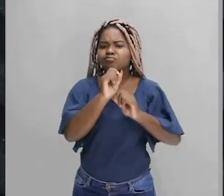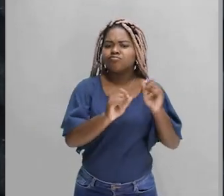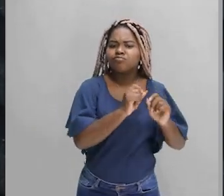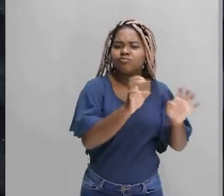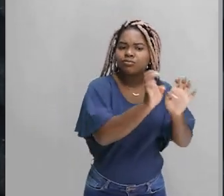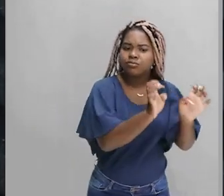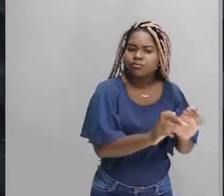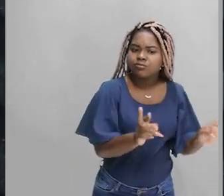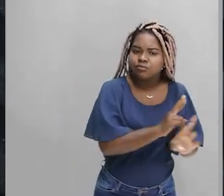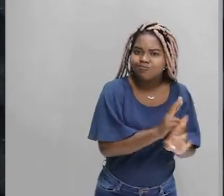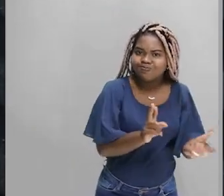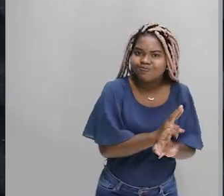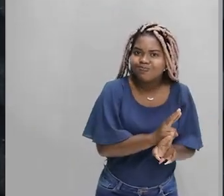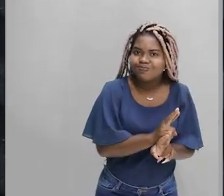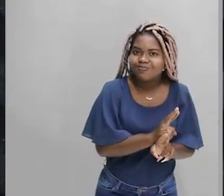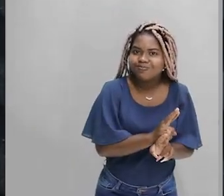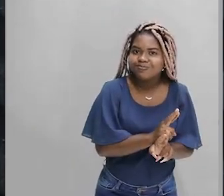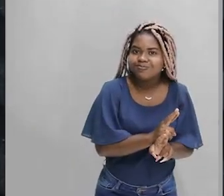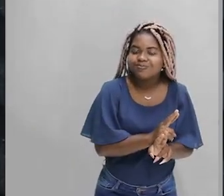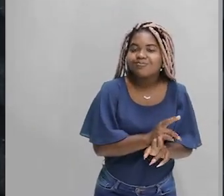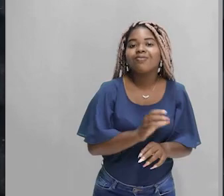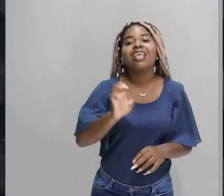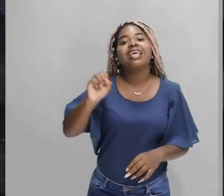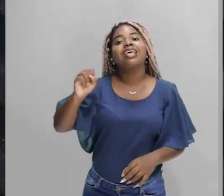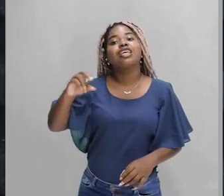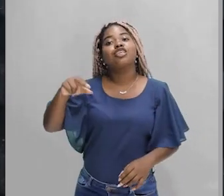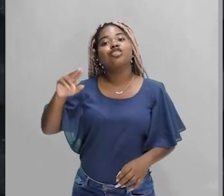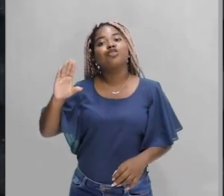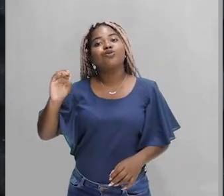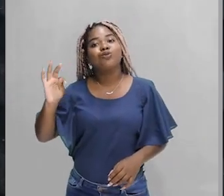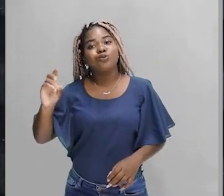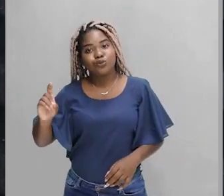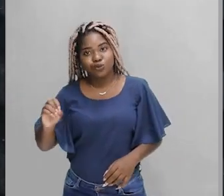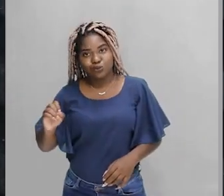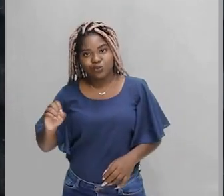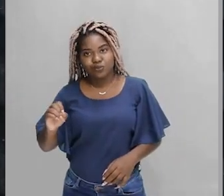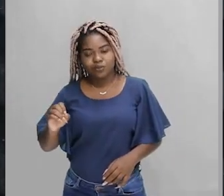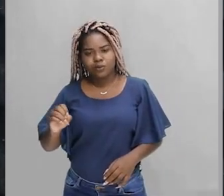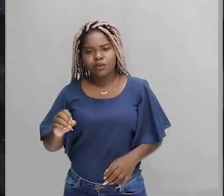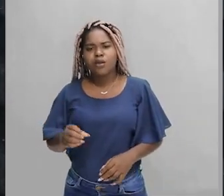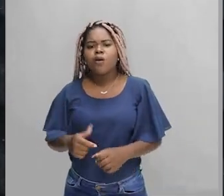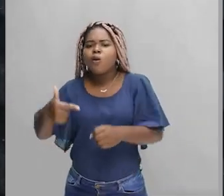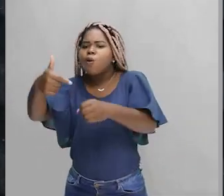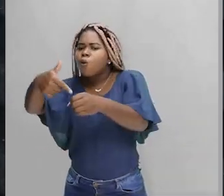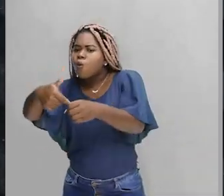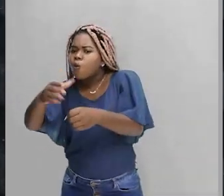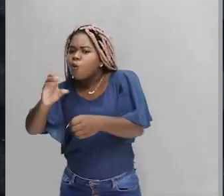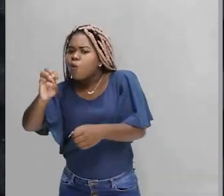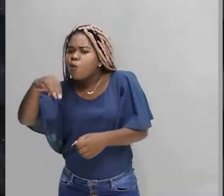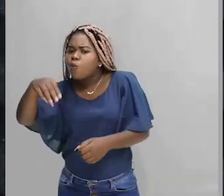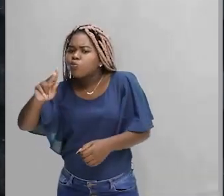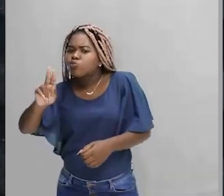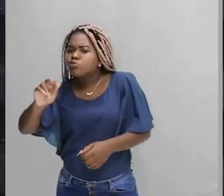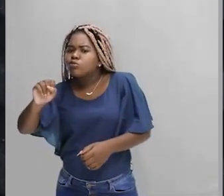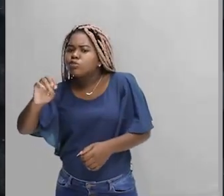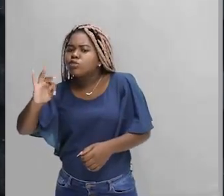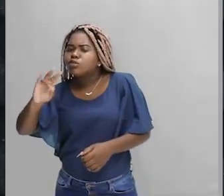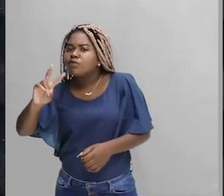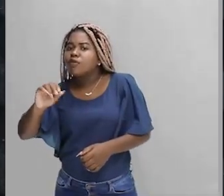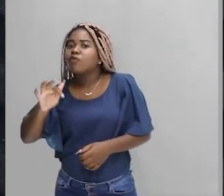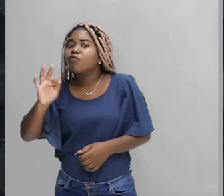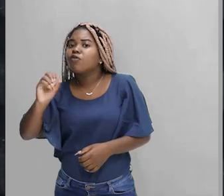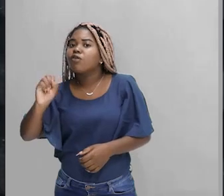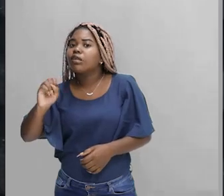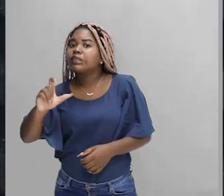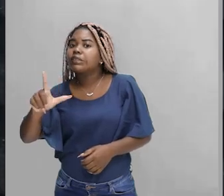se relaciona? A escudo cristalino. Combustível fóssil. Que estrutura geológica se